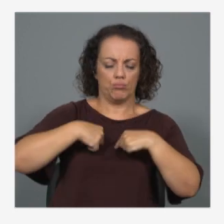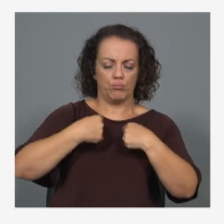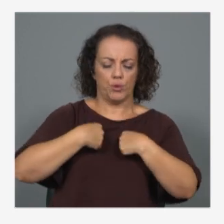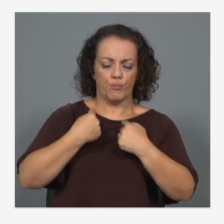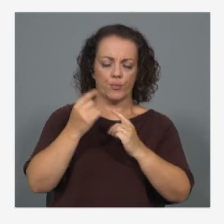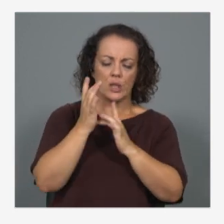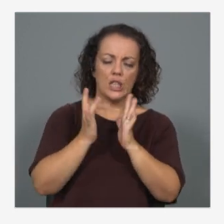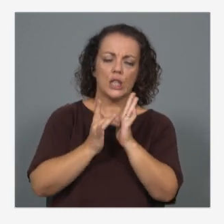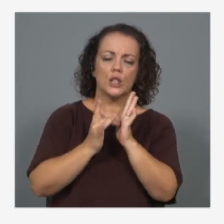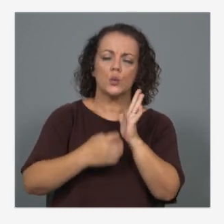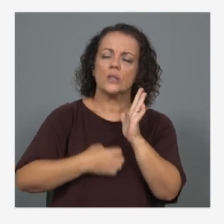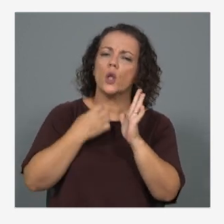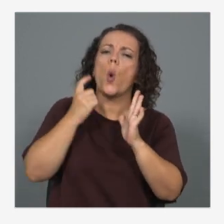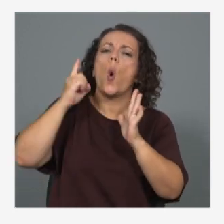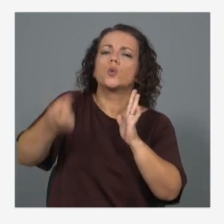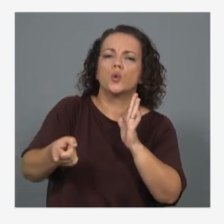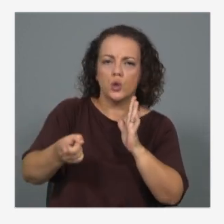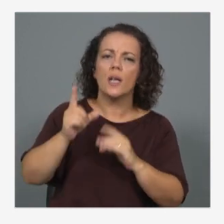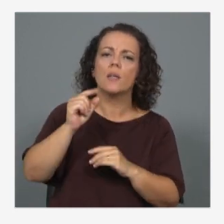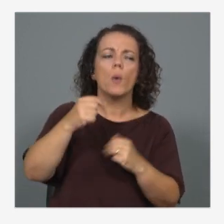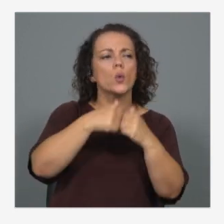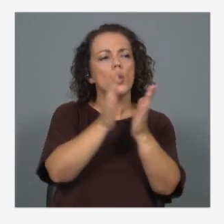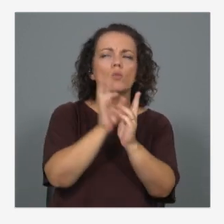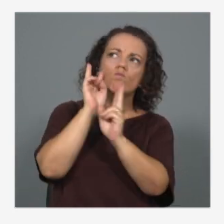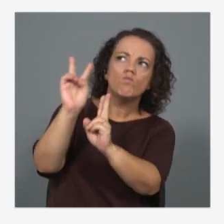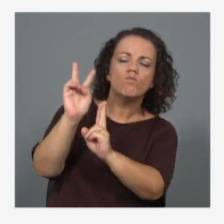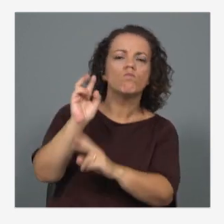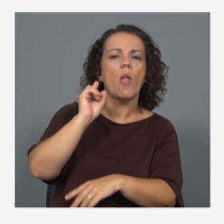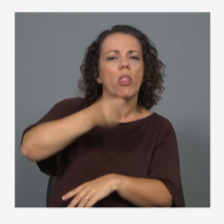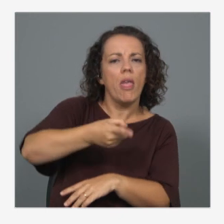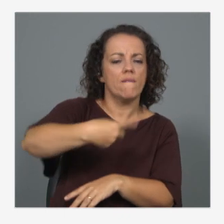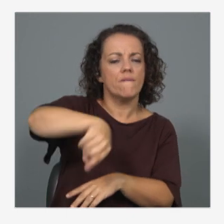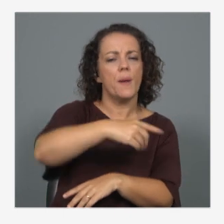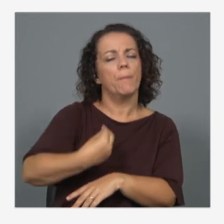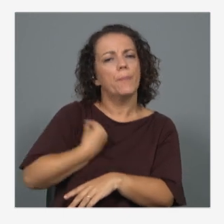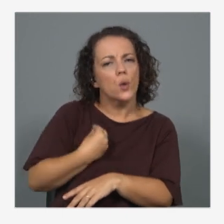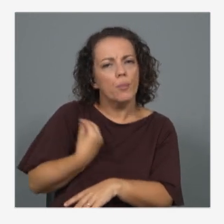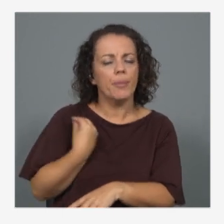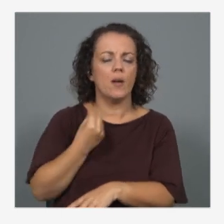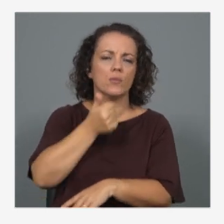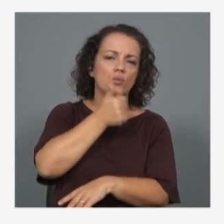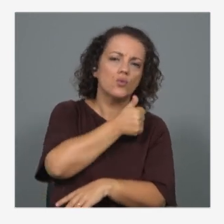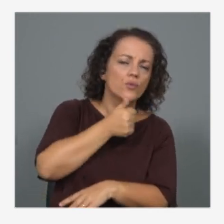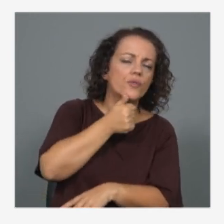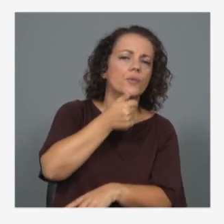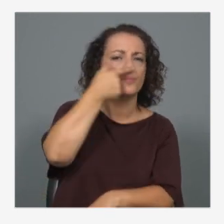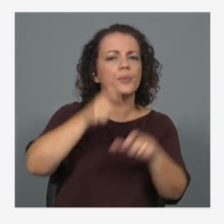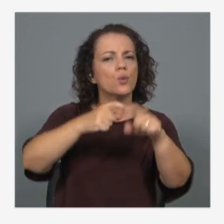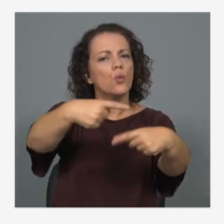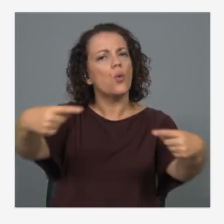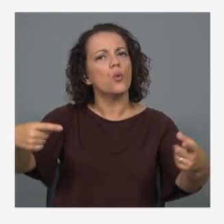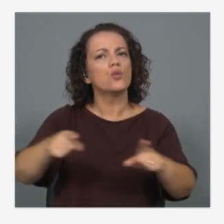ser para todos, e também este desafio aos crentes a preocuparem-se com as dores e com os sofrimentos dos outros, não é? Para não